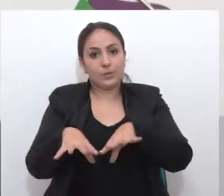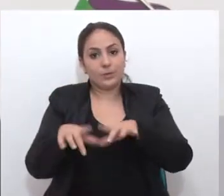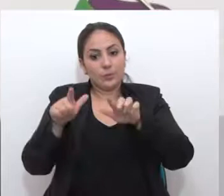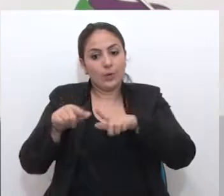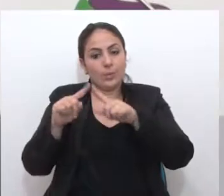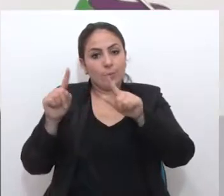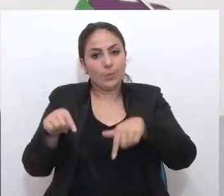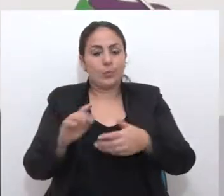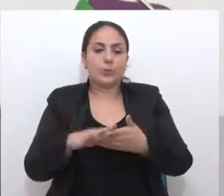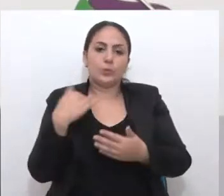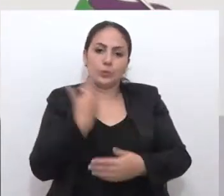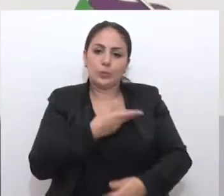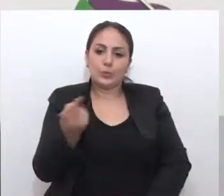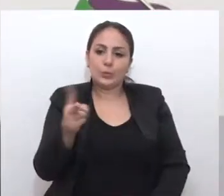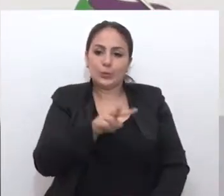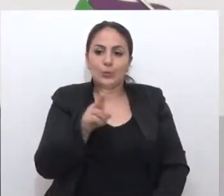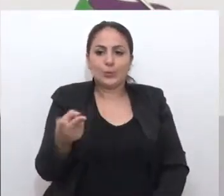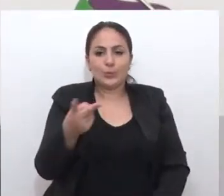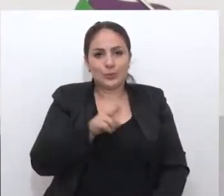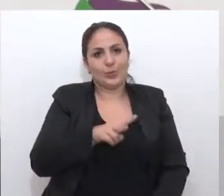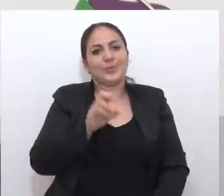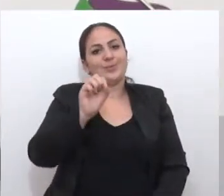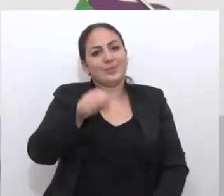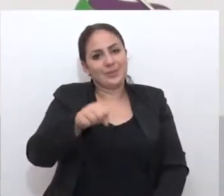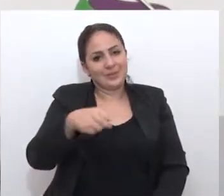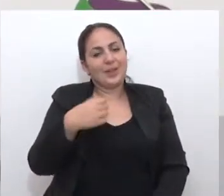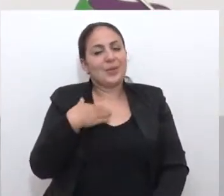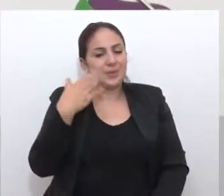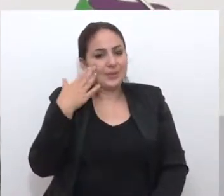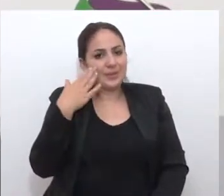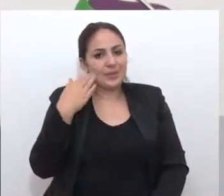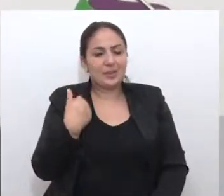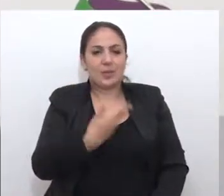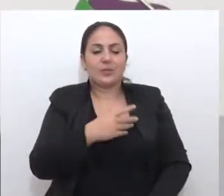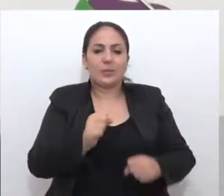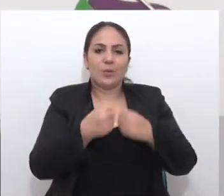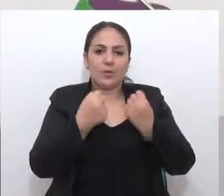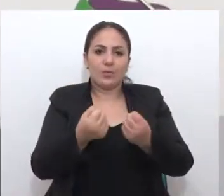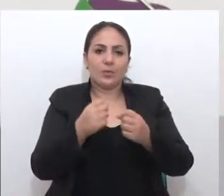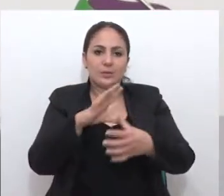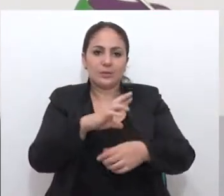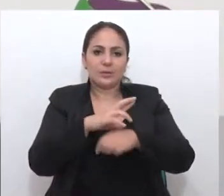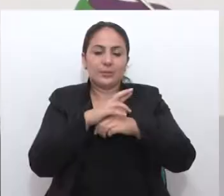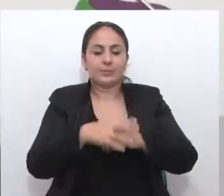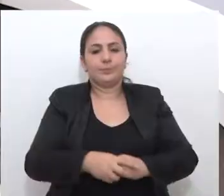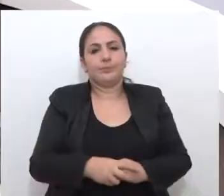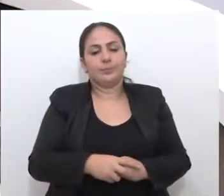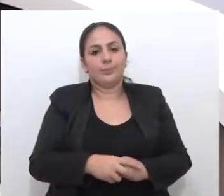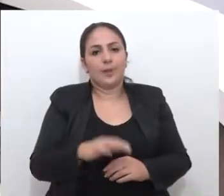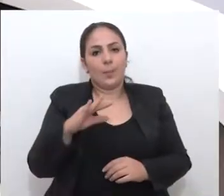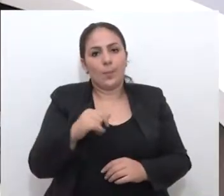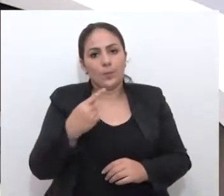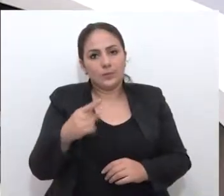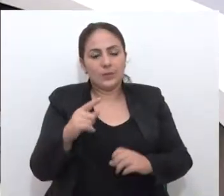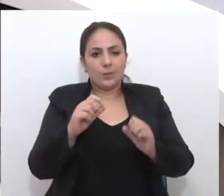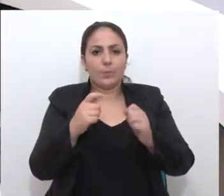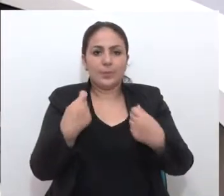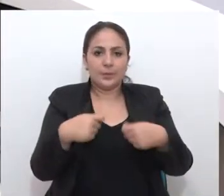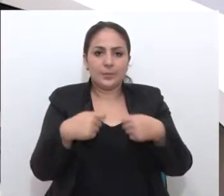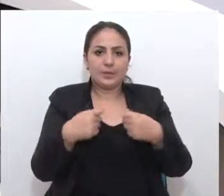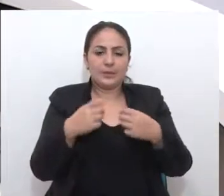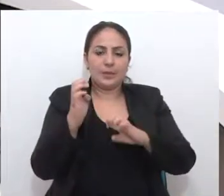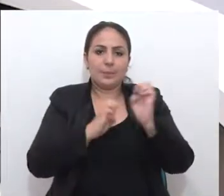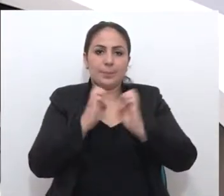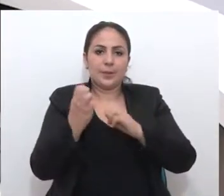público acontecer. Então a gente quer as duas coisas, que daí sim, vigilante e câmera, daí sim ter certeza que nós vamos ter um reforço na segurança. A moção é uma demanda